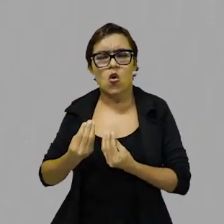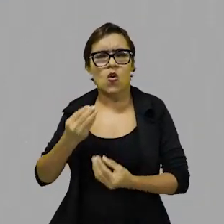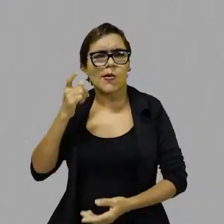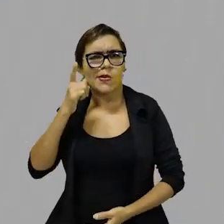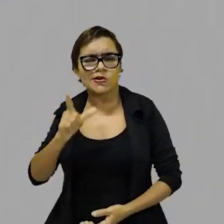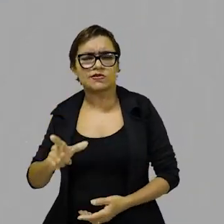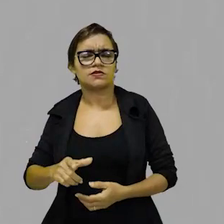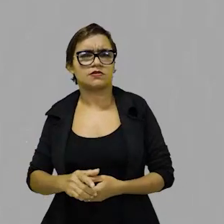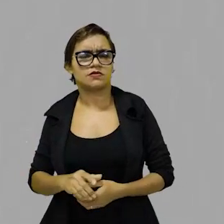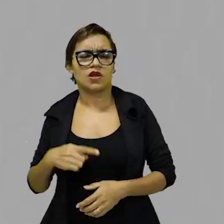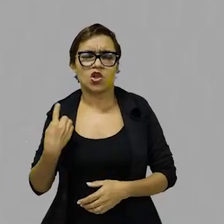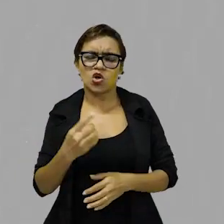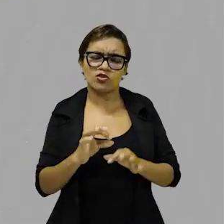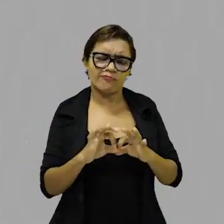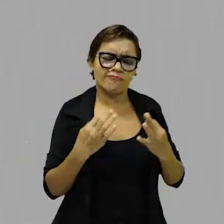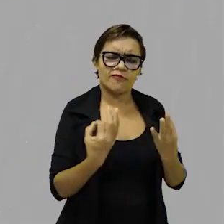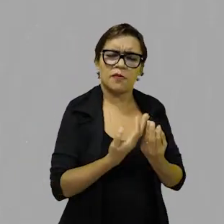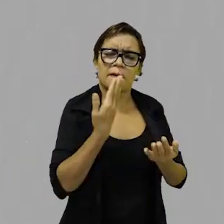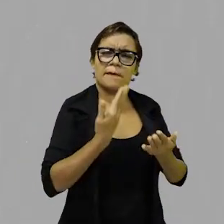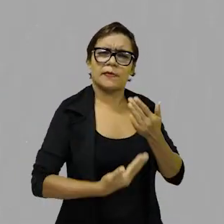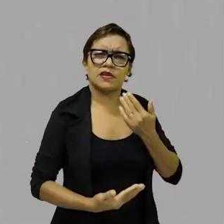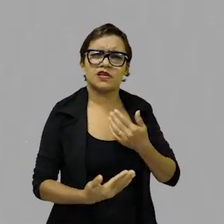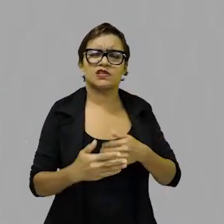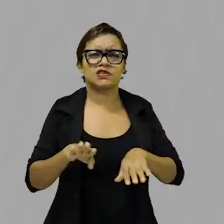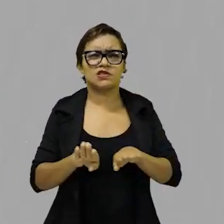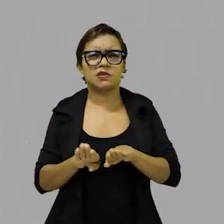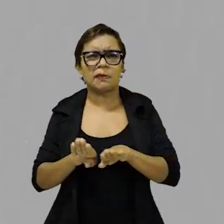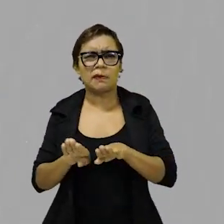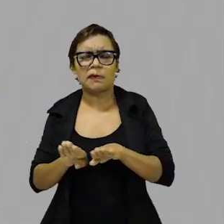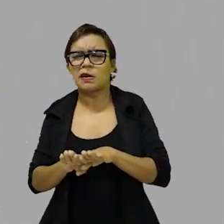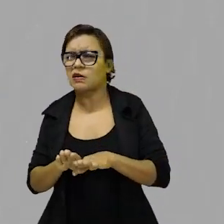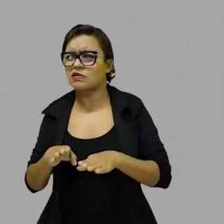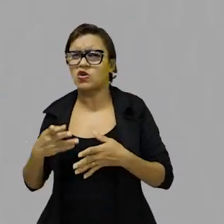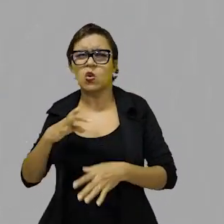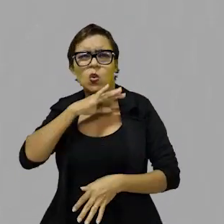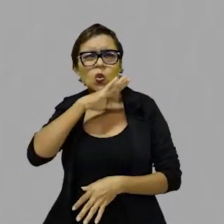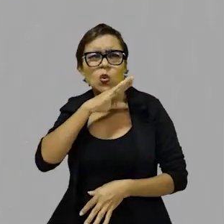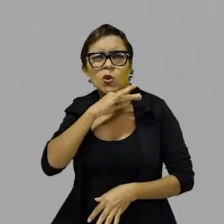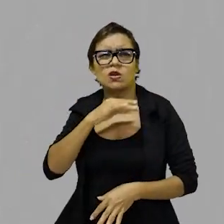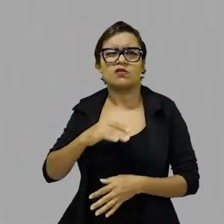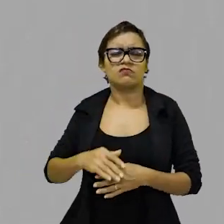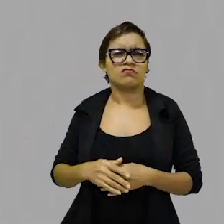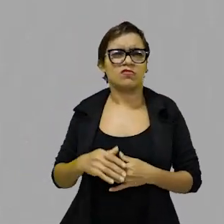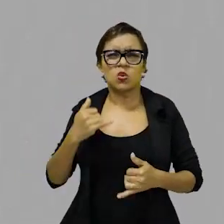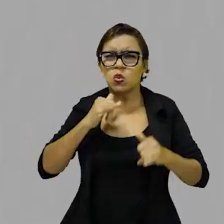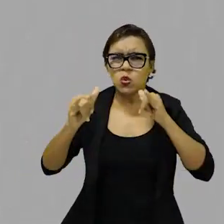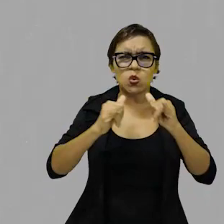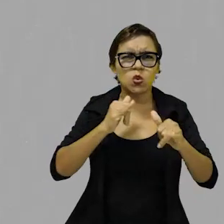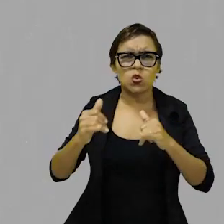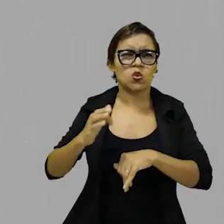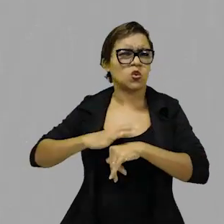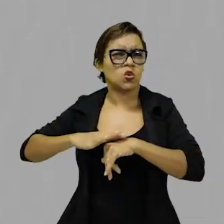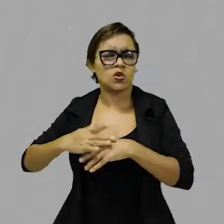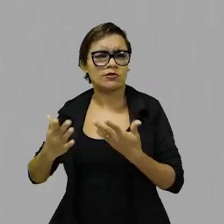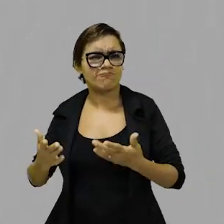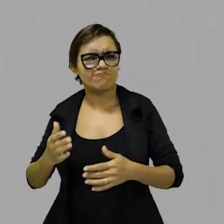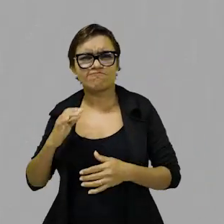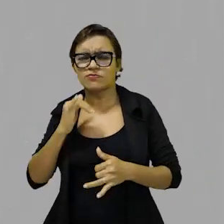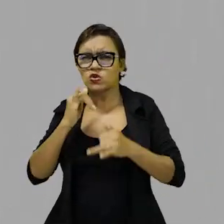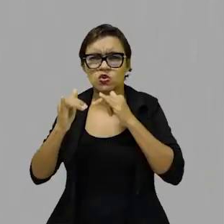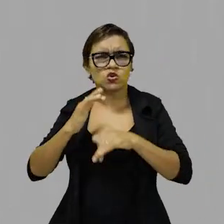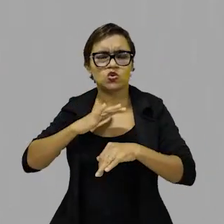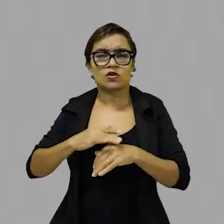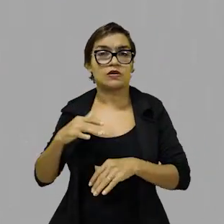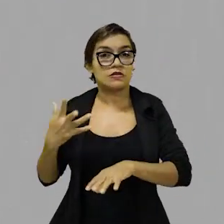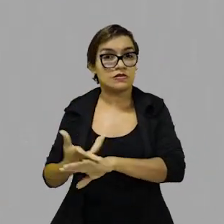conviver com tantas perdas e ao mesmo tempo tantas tragédias segmentadas uma atrás da outra, condicionadas a partir do teu